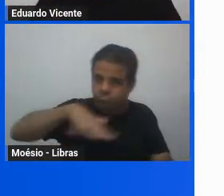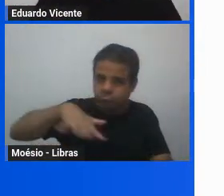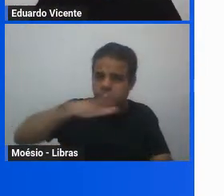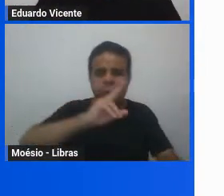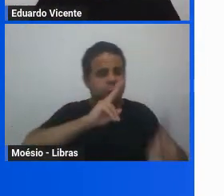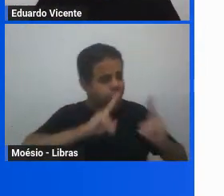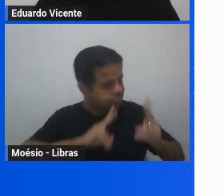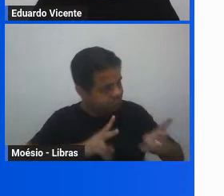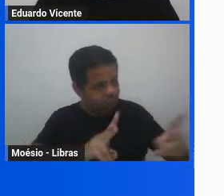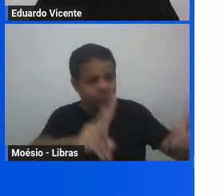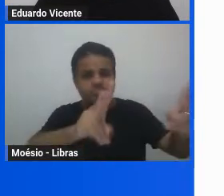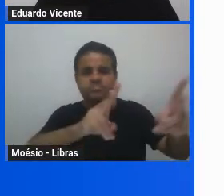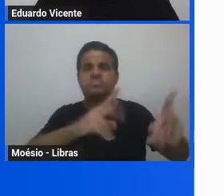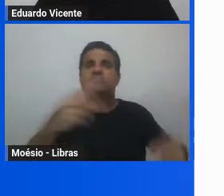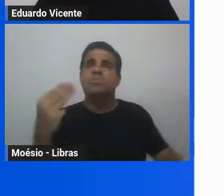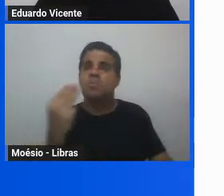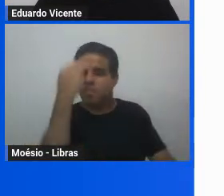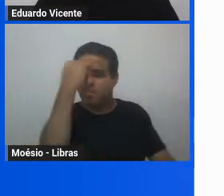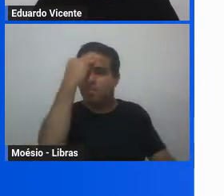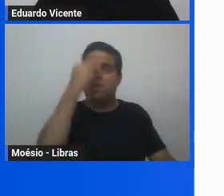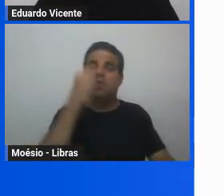tudo numa memória.